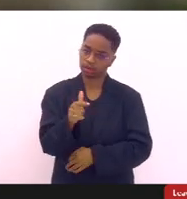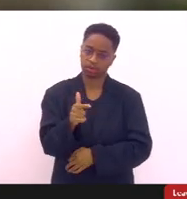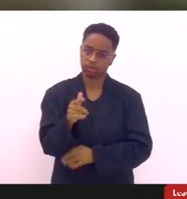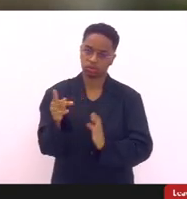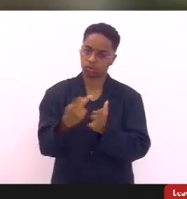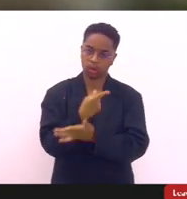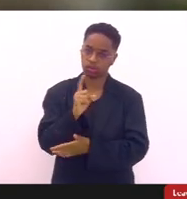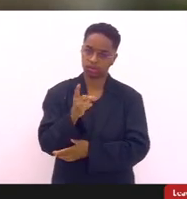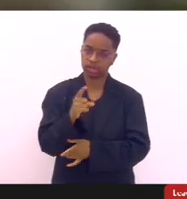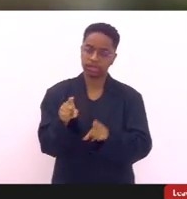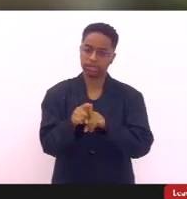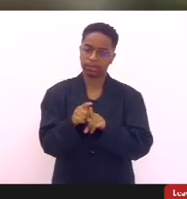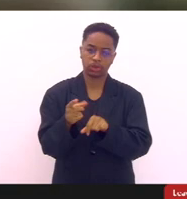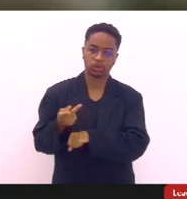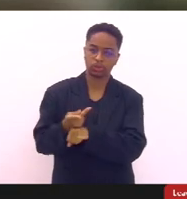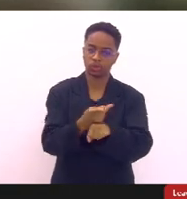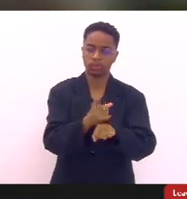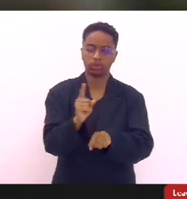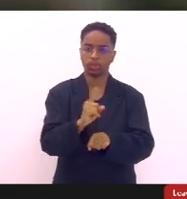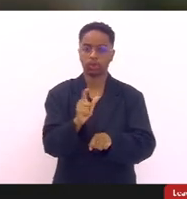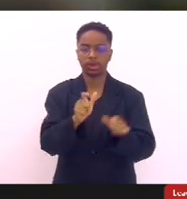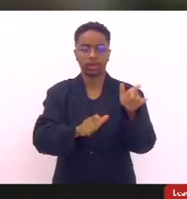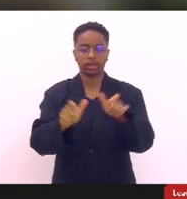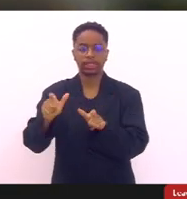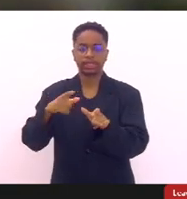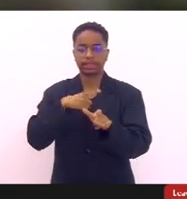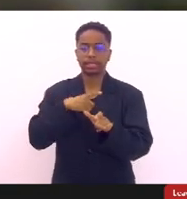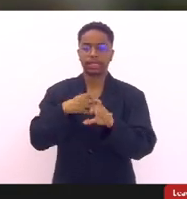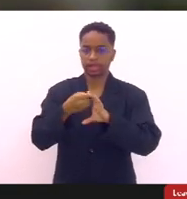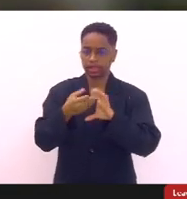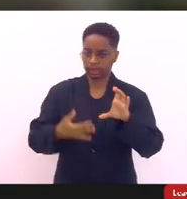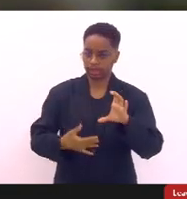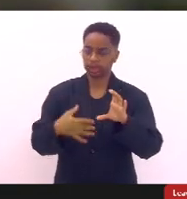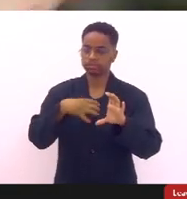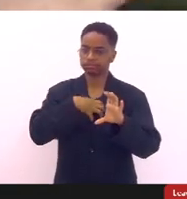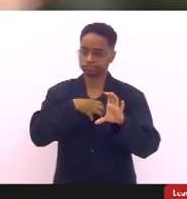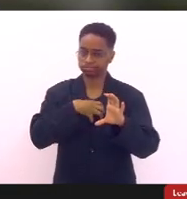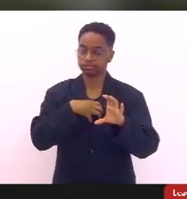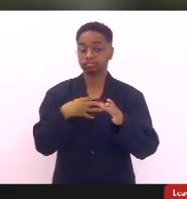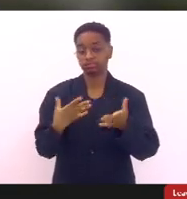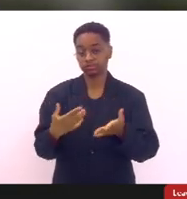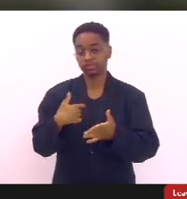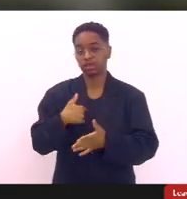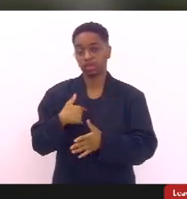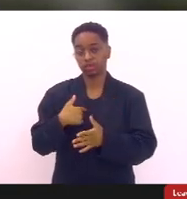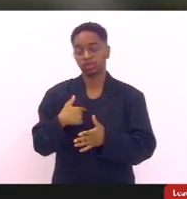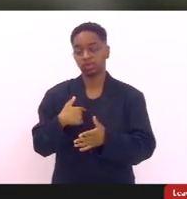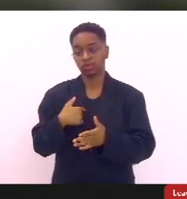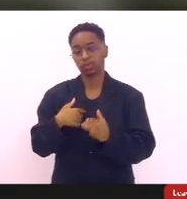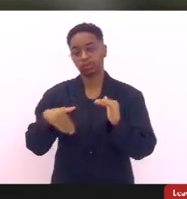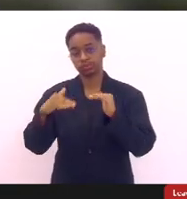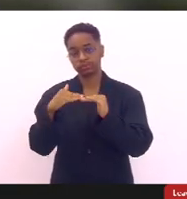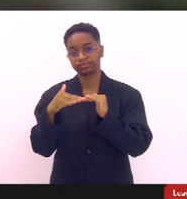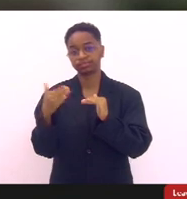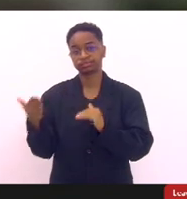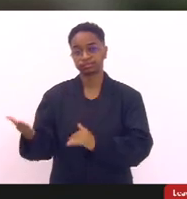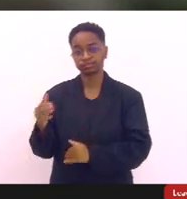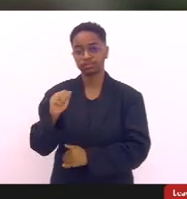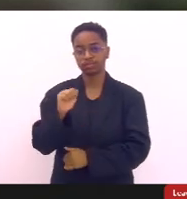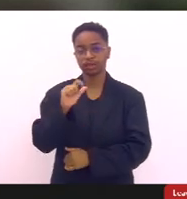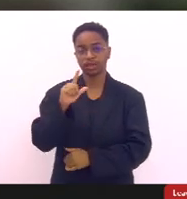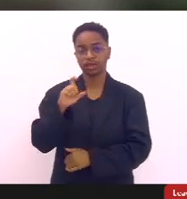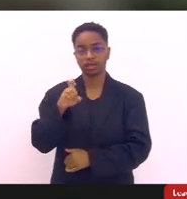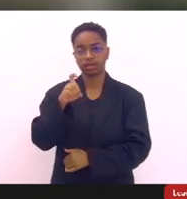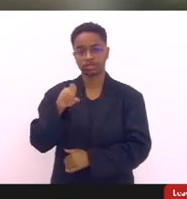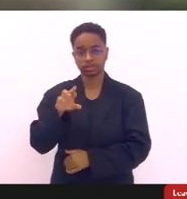a busca de sintomáticos respiratórios como isso deveria ser feito. Eu faço todas as palavras da doutora Alexandra minhas ou do